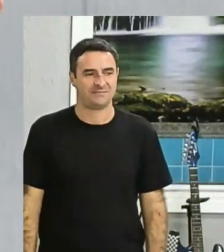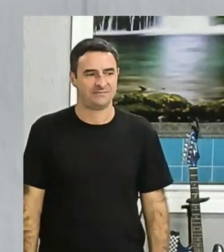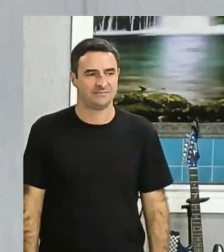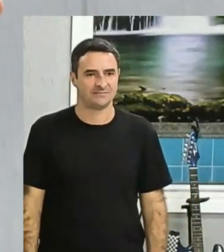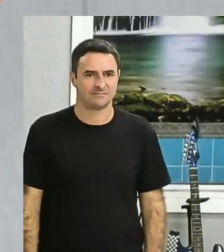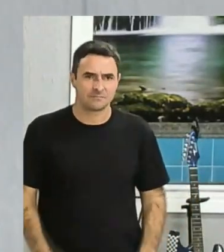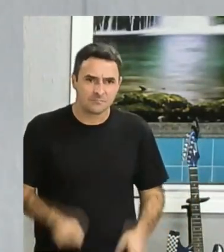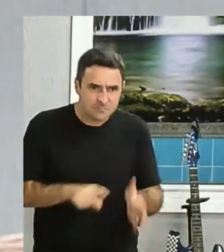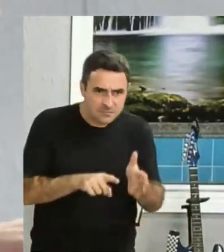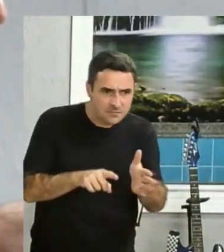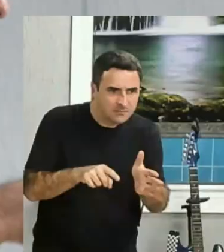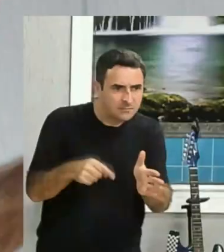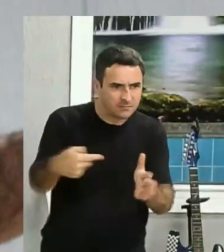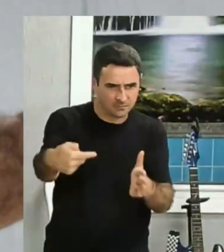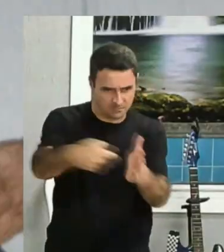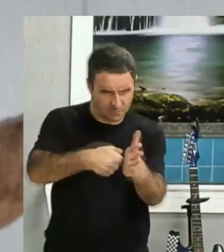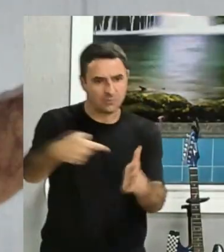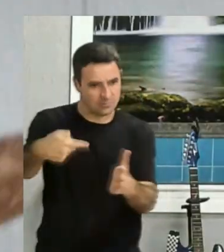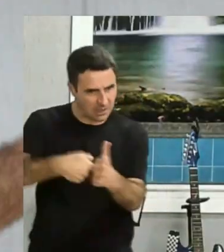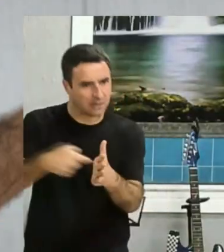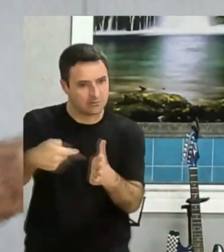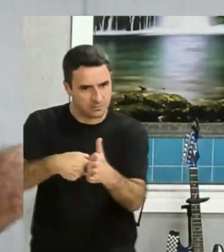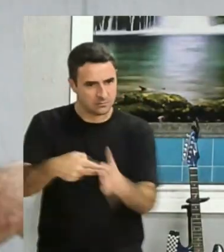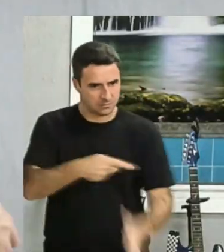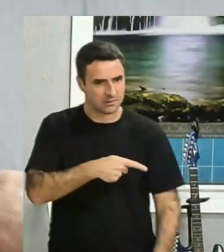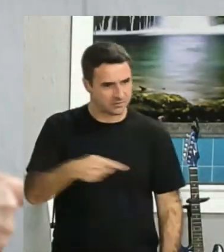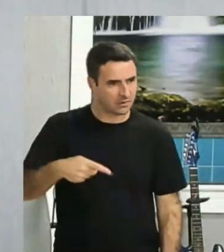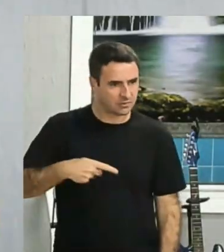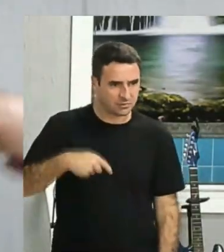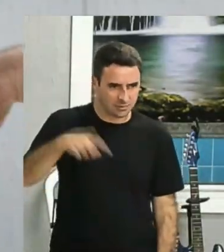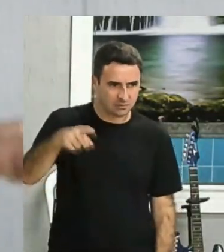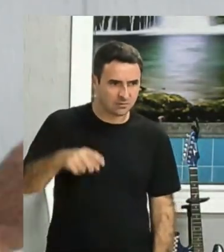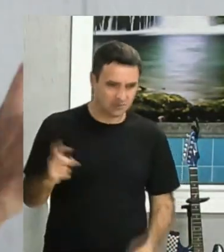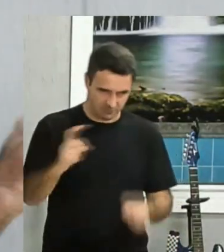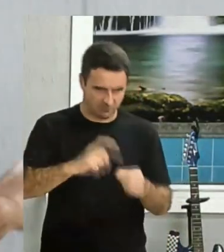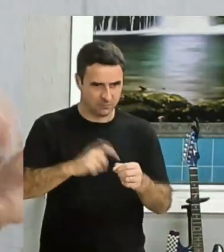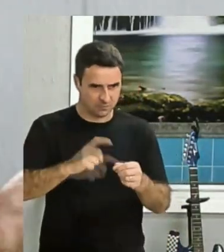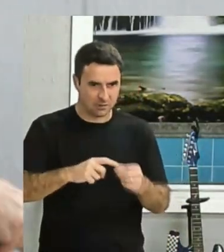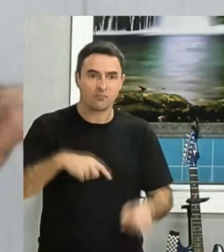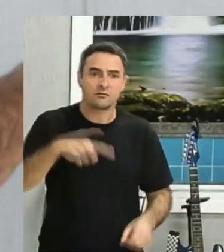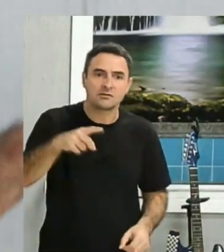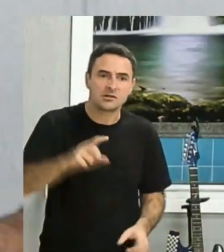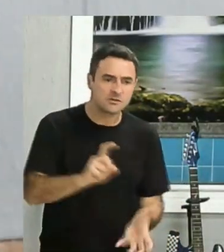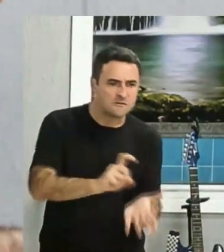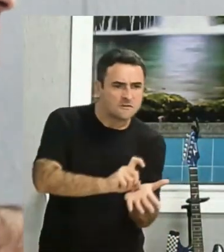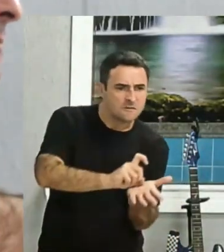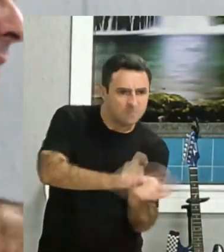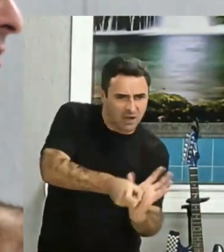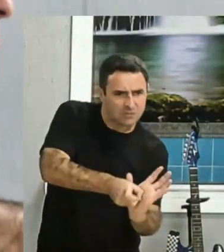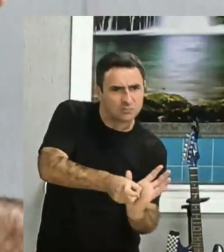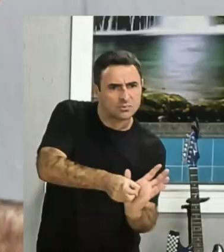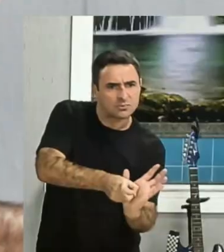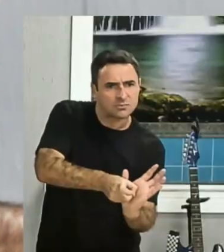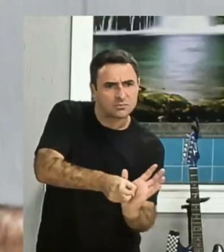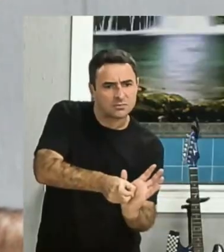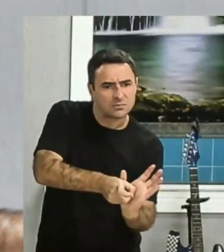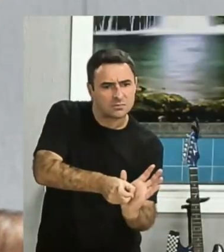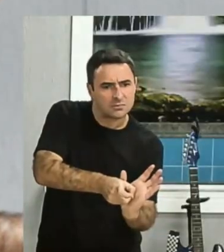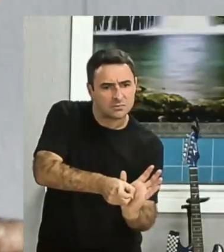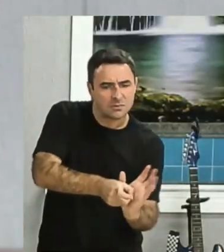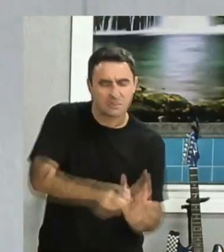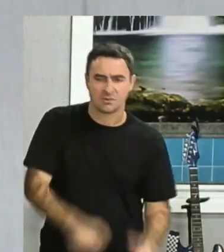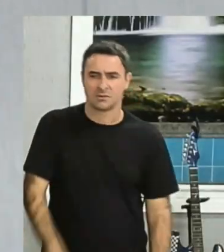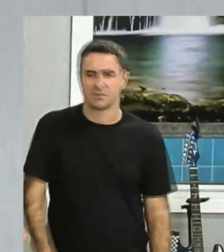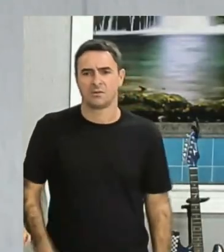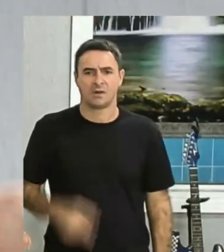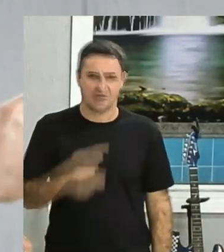Aí perguntaram para esse pastor que estava voltando a Israel, você vai lá na ilha de Patmos? Mas, na verdade, não fica bem em Israel, não fica lá mais na